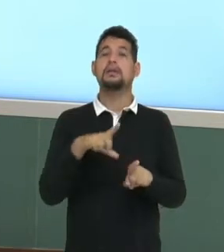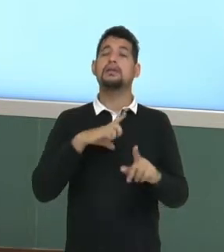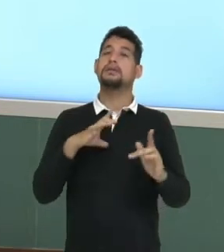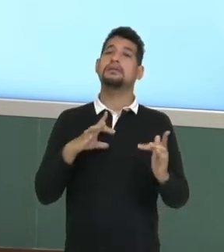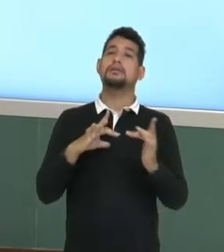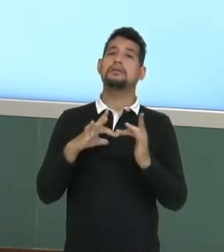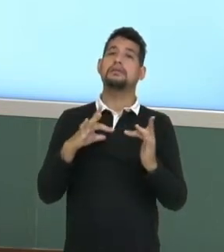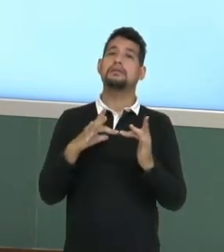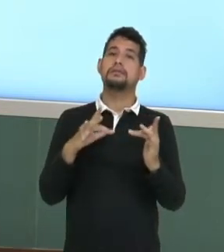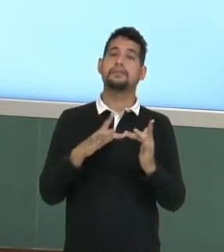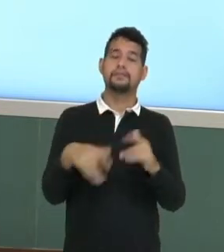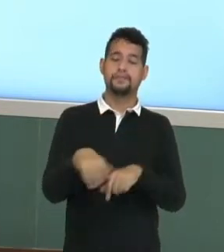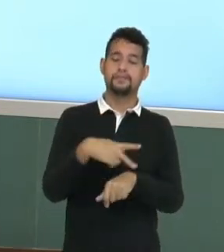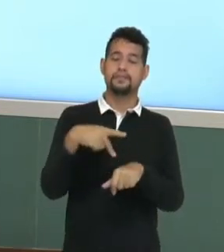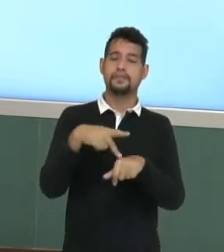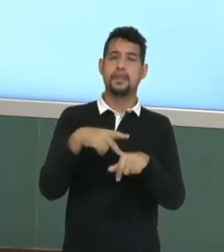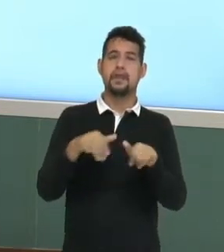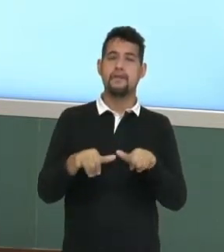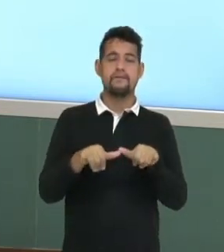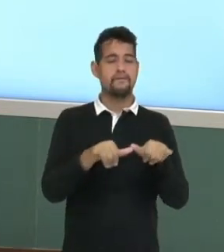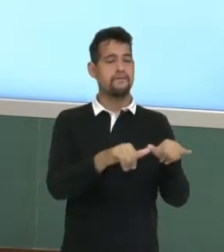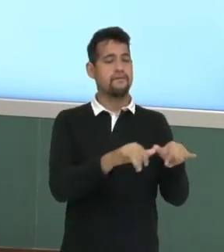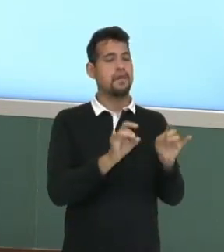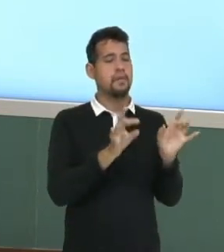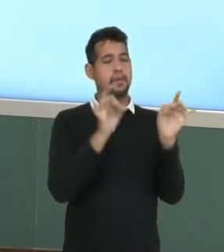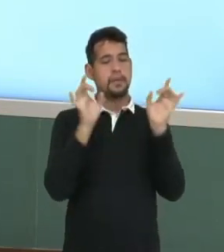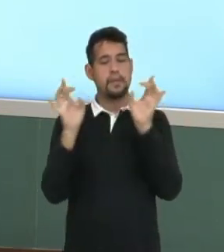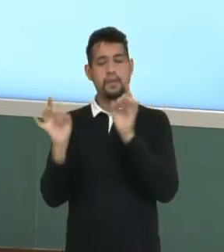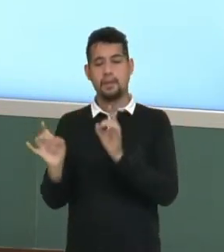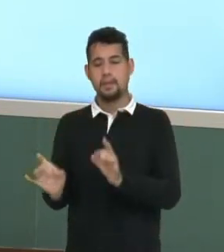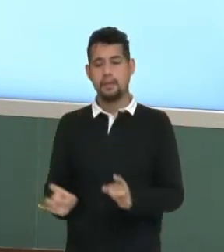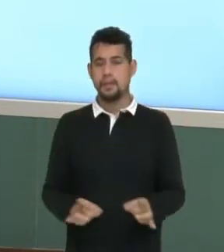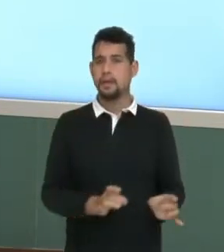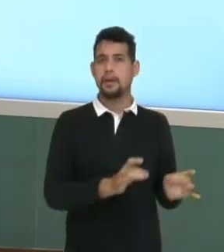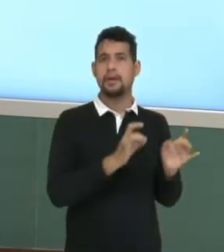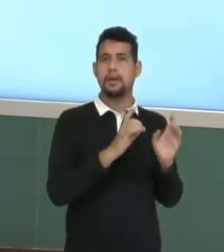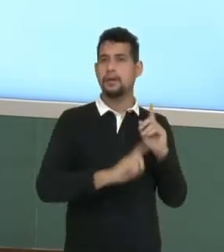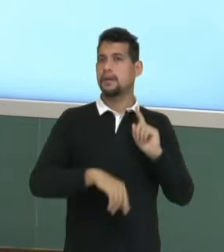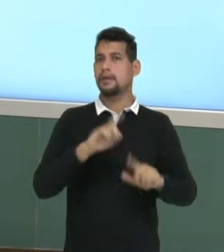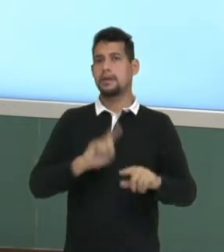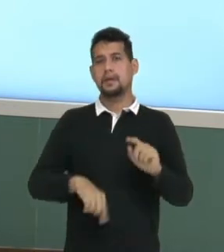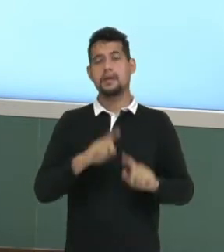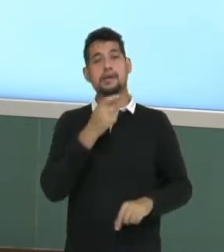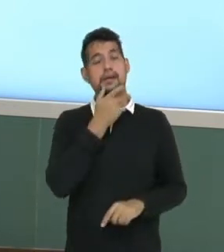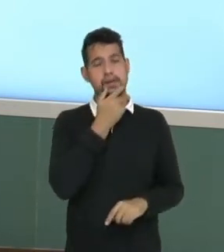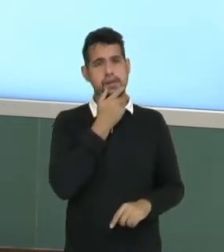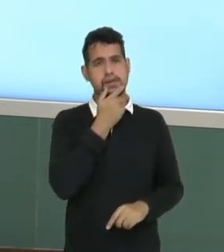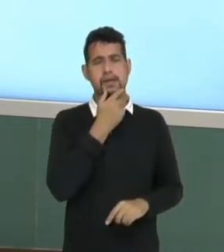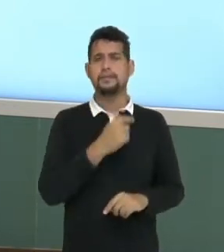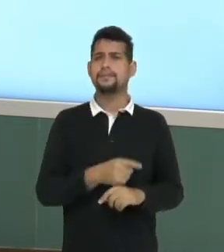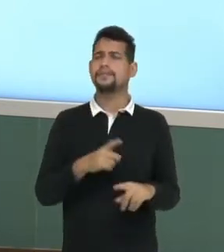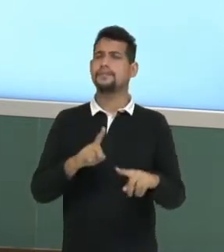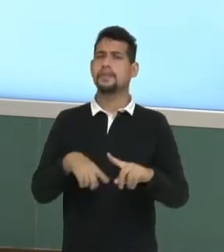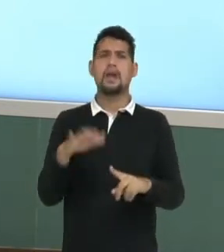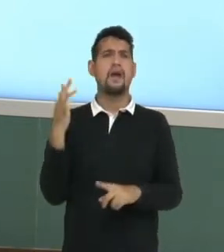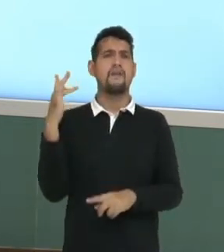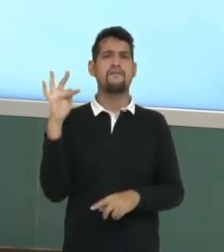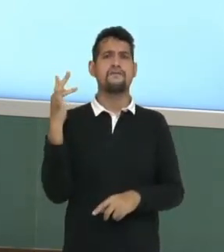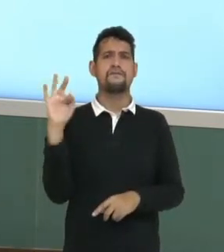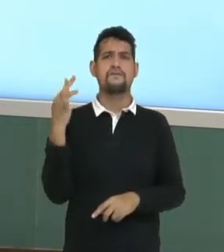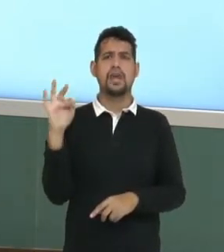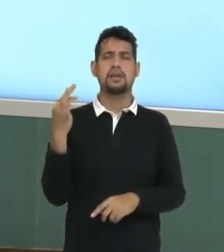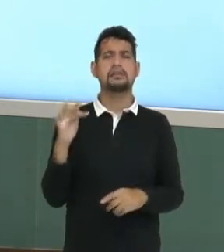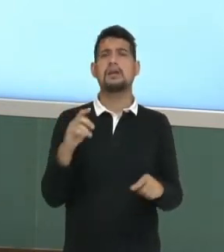relação desses países serem mercados consumidores para os países e para os produtos ingleses. Como a França não ocupa